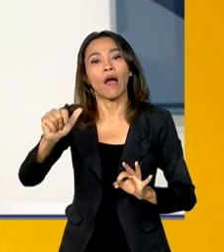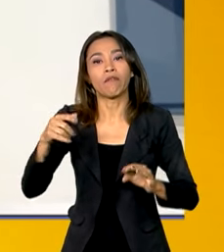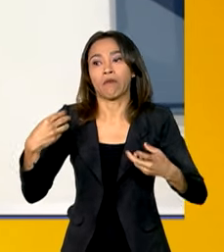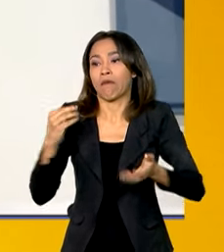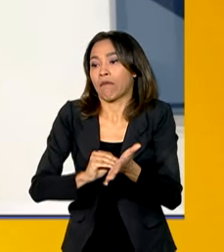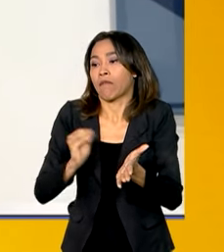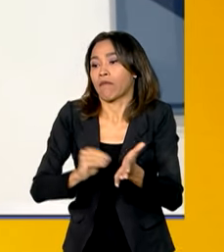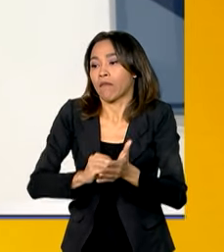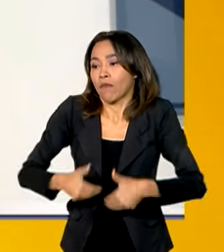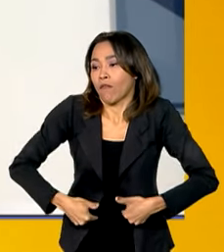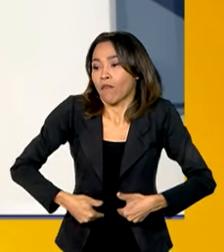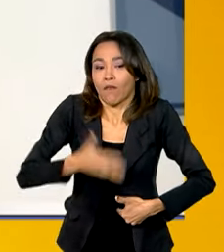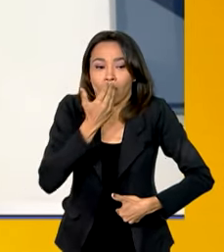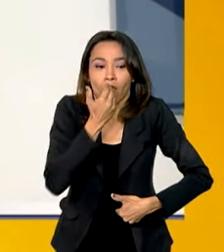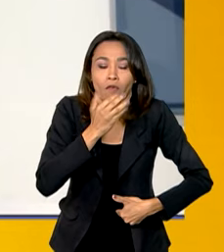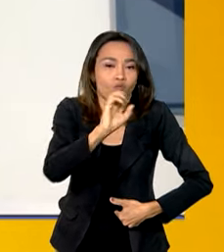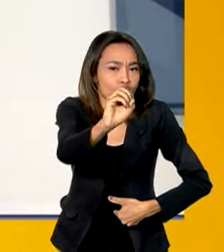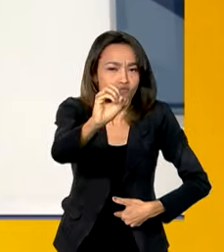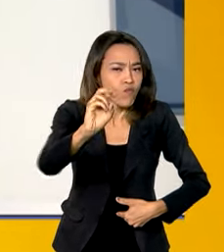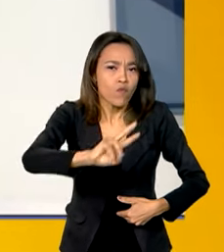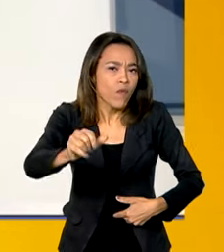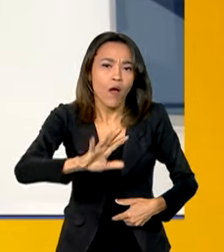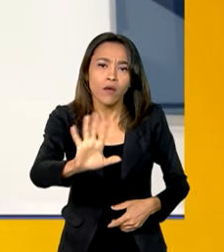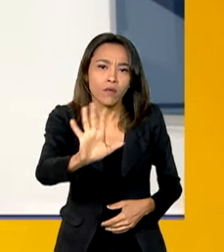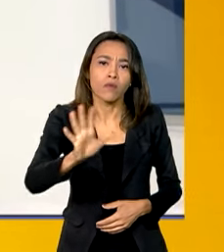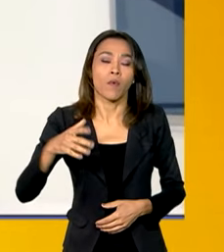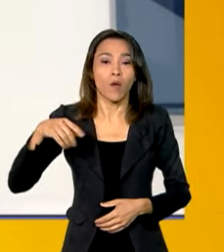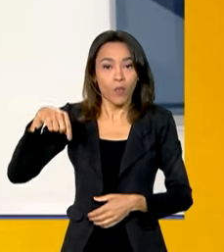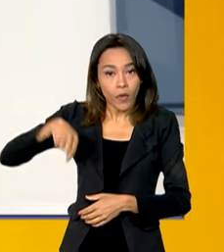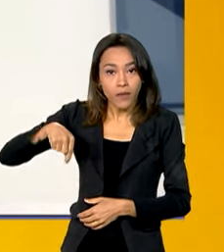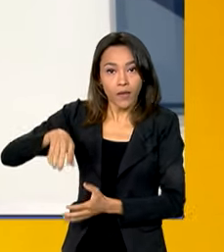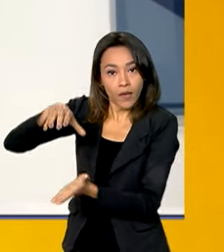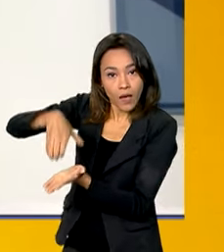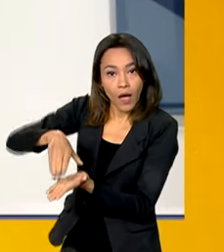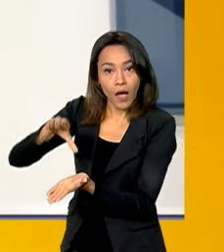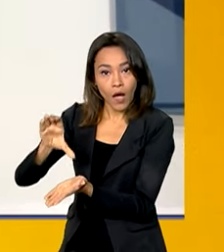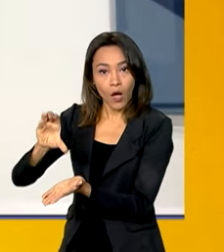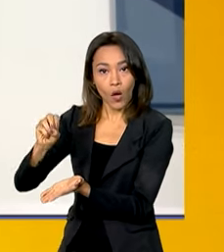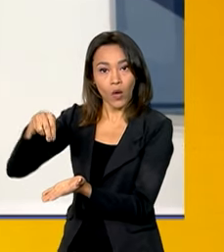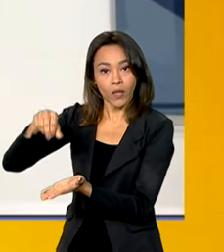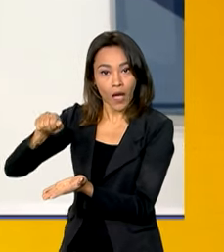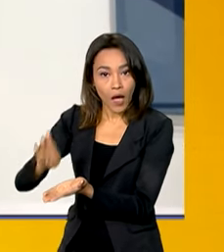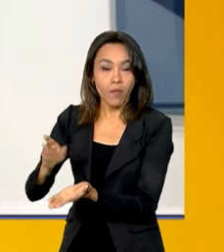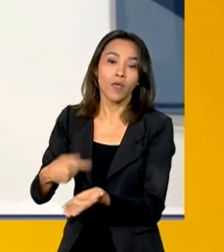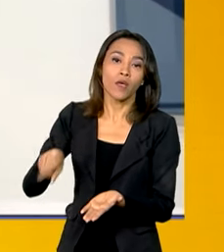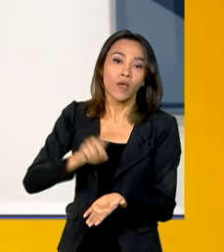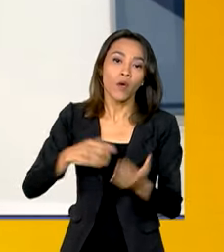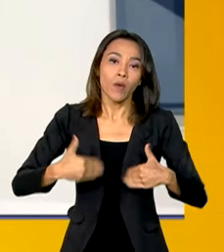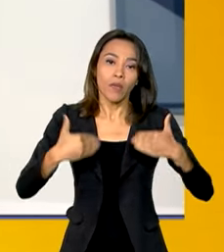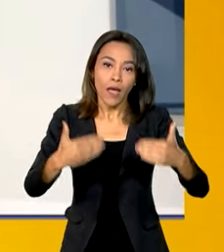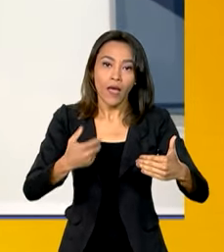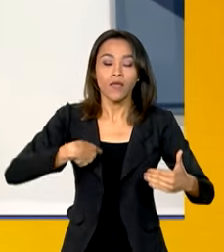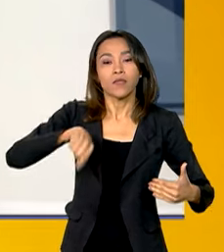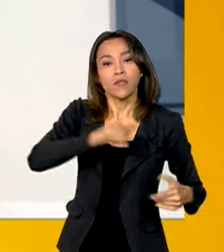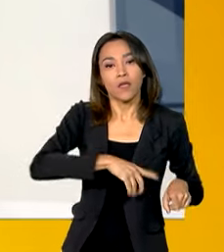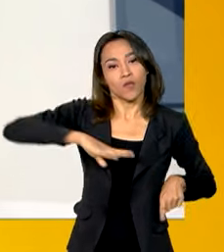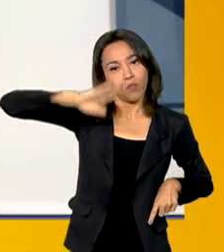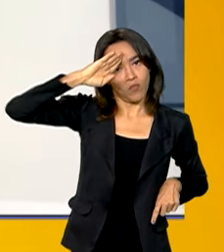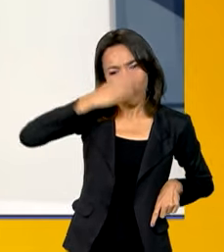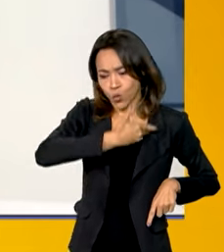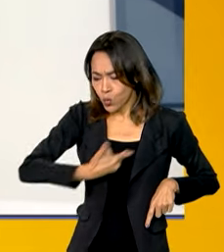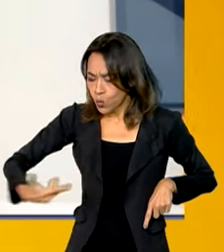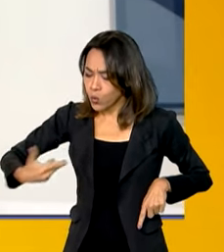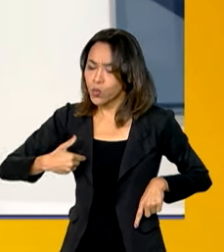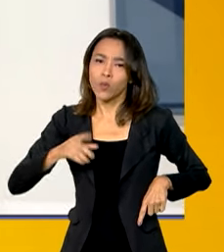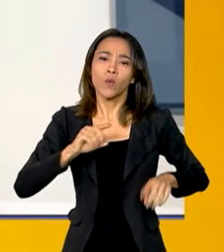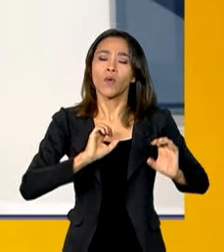necessidade de alimentação. Além da CONAB, do MDS, toda a estrutura do governo federal, das Forças Armadas, da